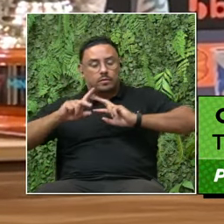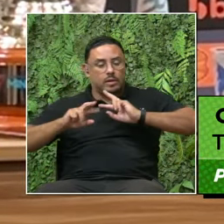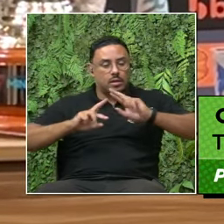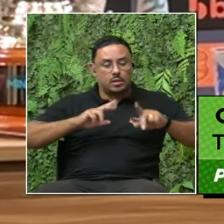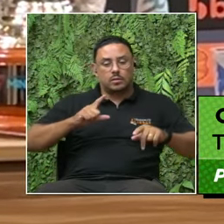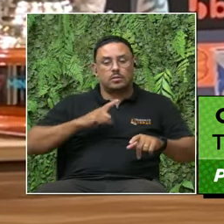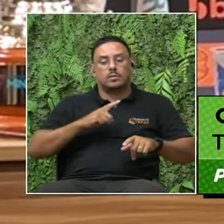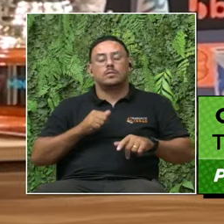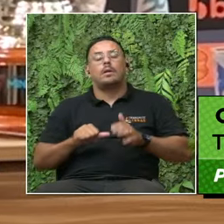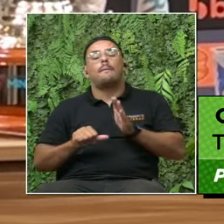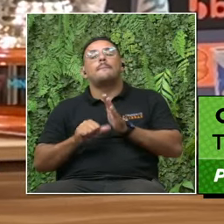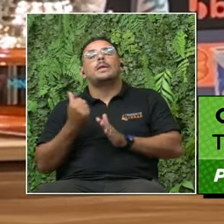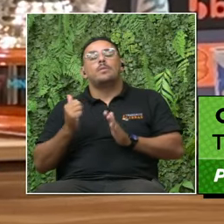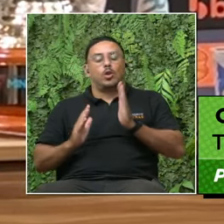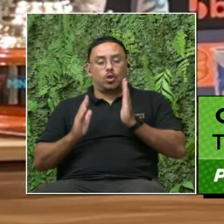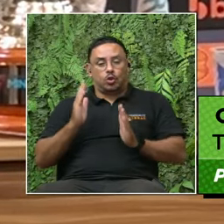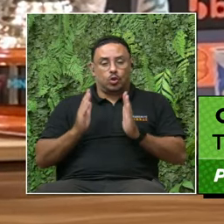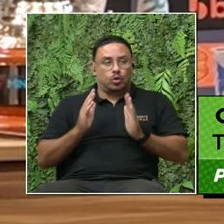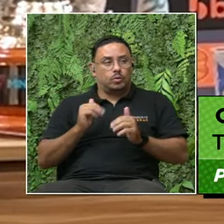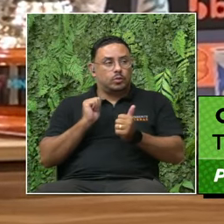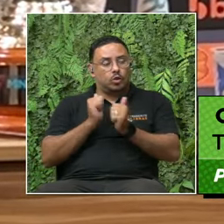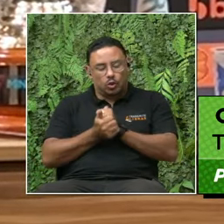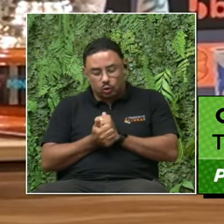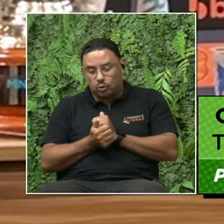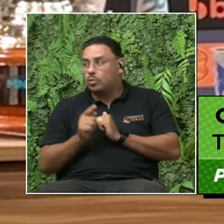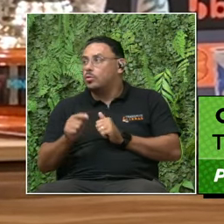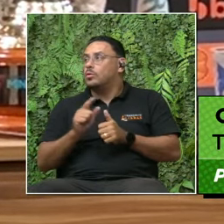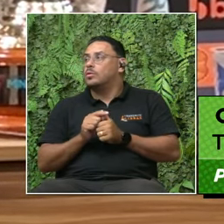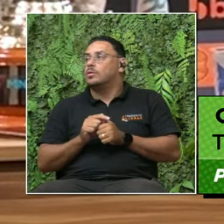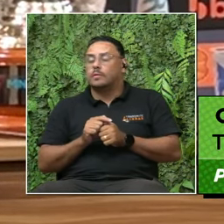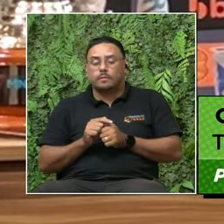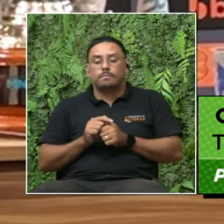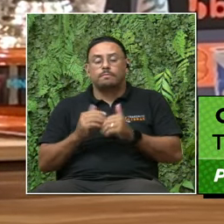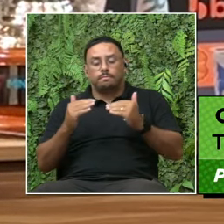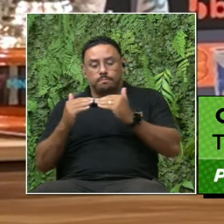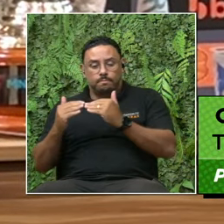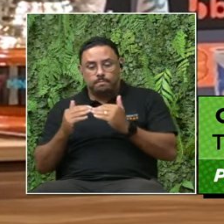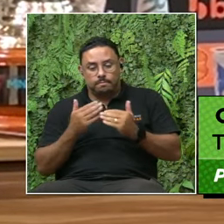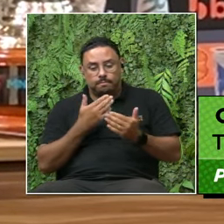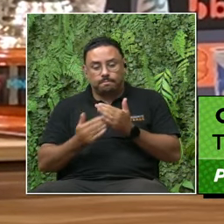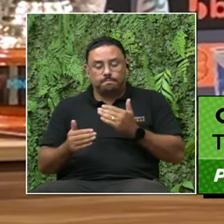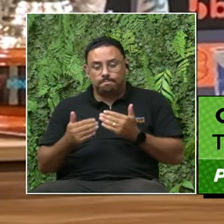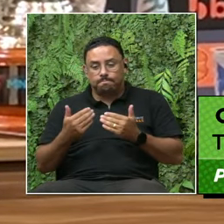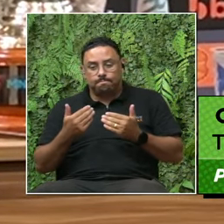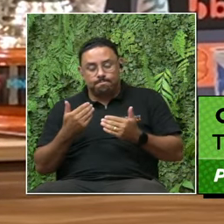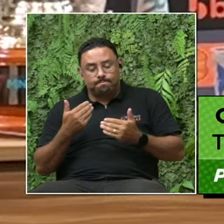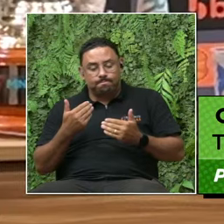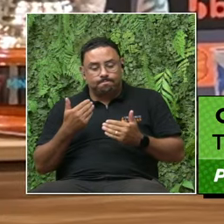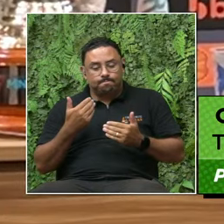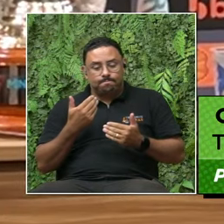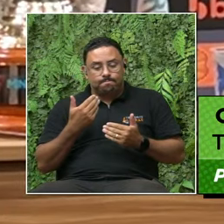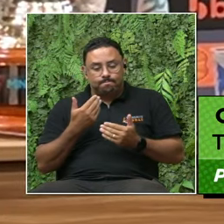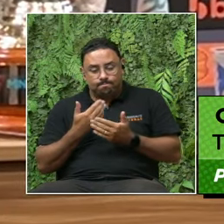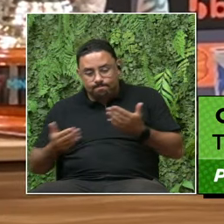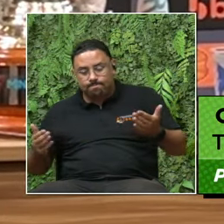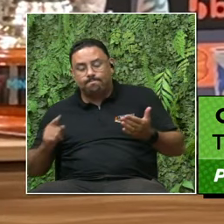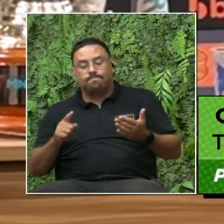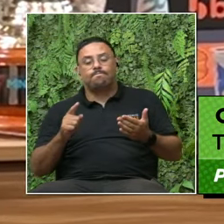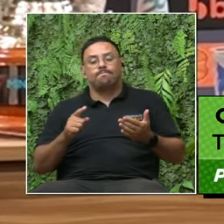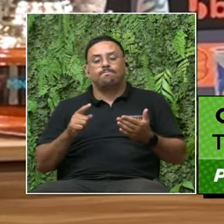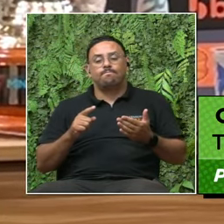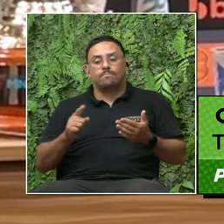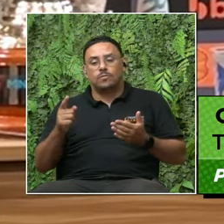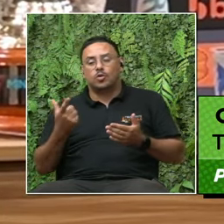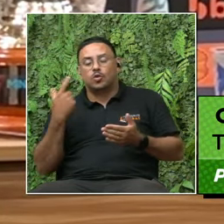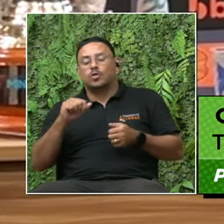porque tivemos o primeiro jogo e aquela aquele empate com sabor de derrota e chegar aqui perdendo o jogo você reconstruir